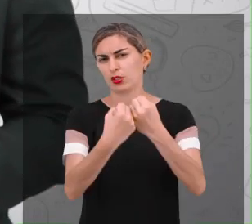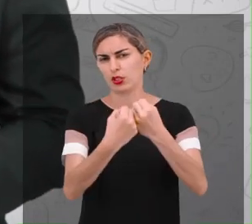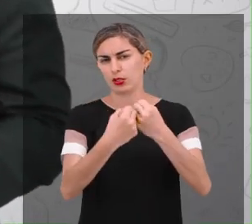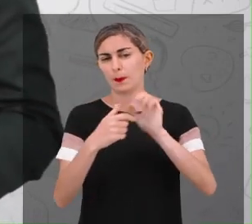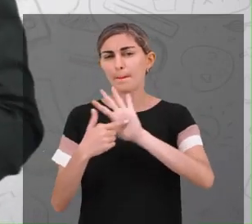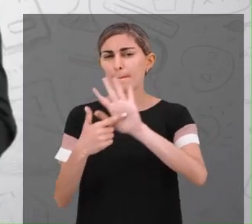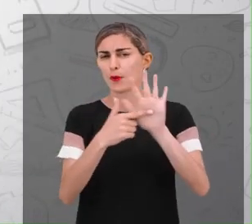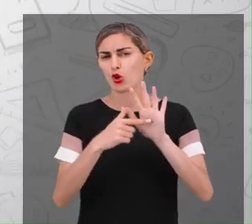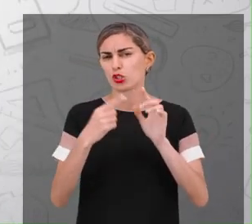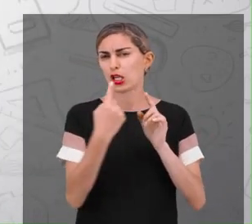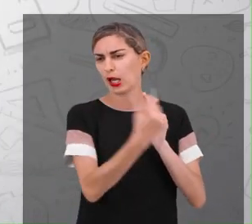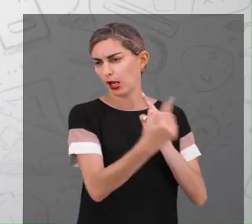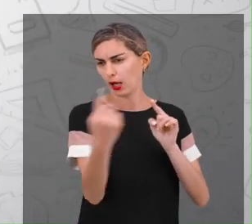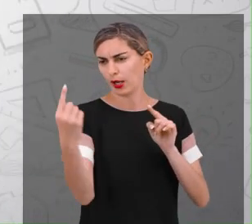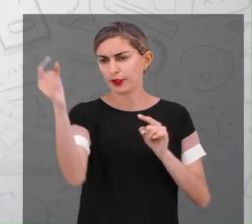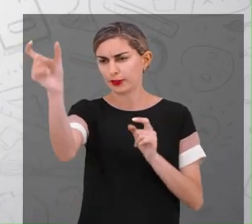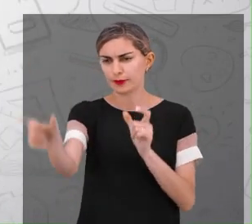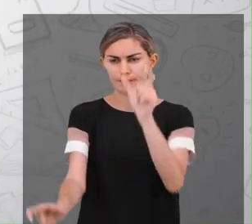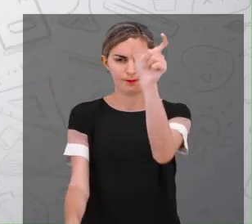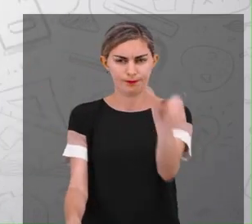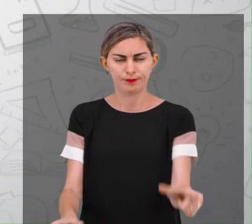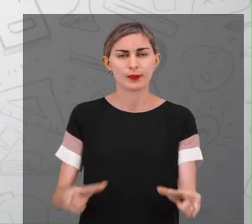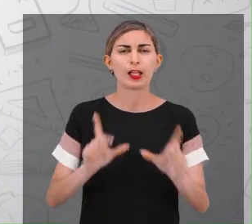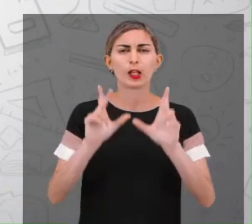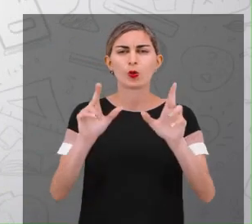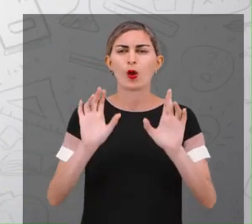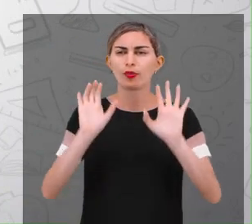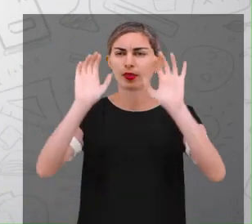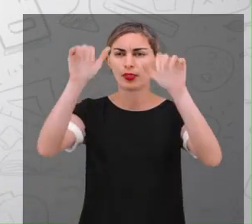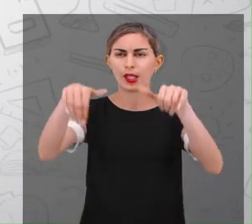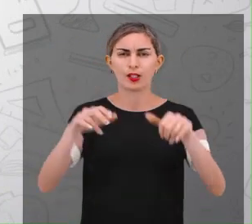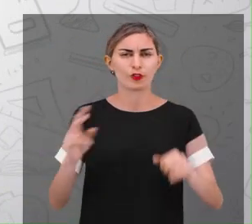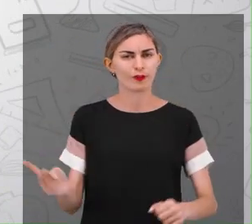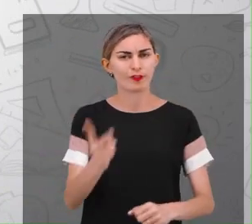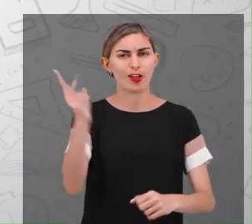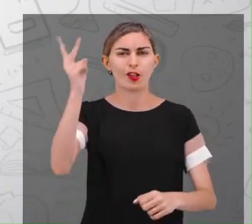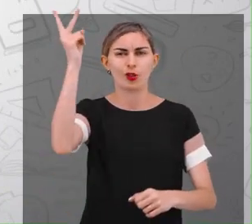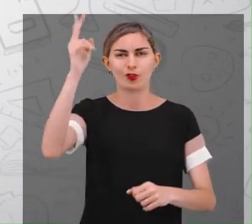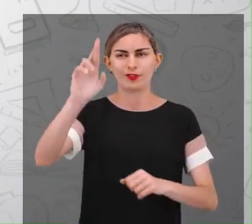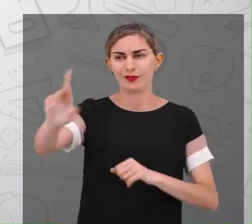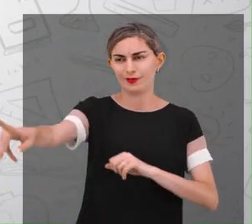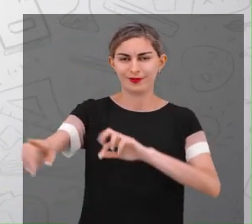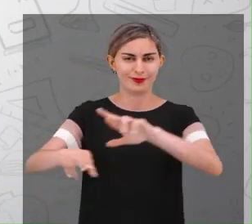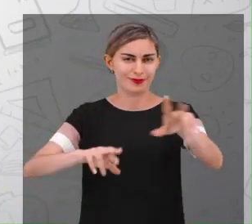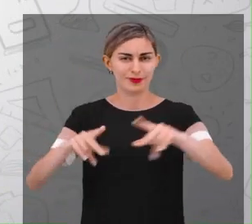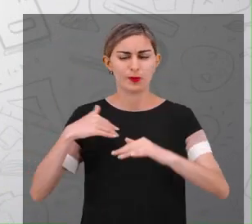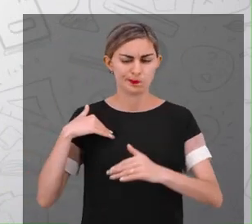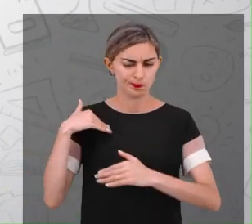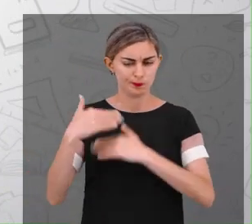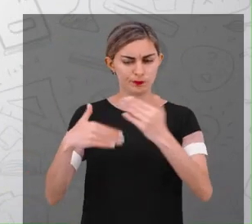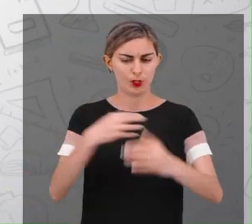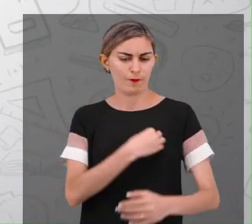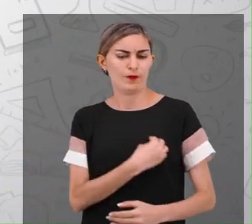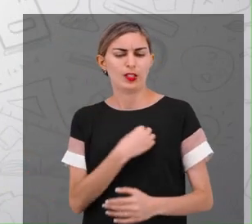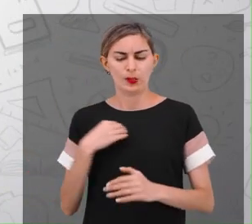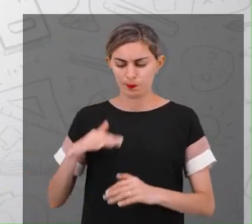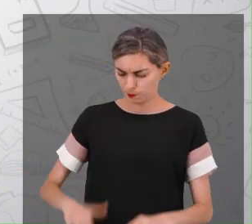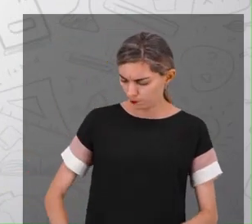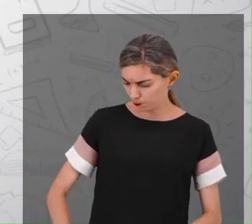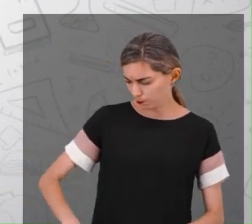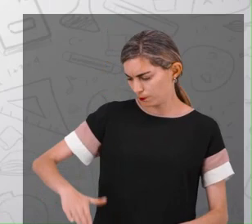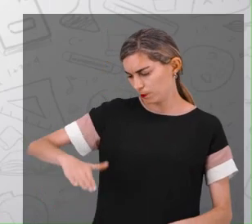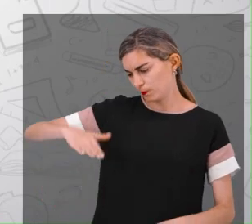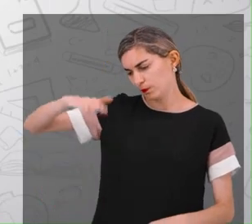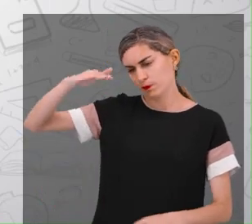cada indivíduo carrega consigo um sistema de valores. Esse sistema de valores que ele carrega foi construído ao longo de sua vida, com